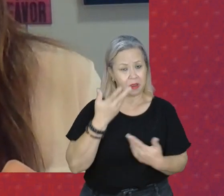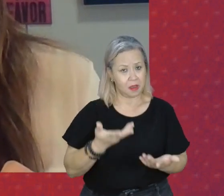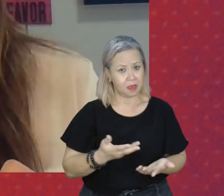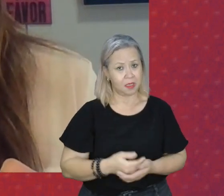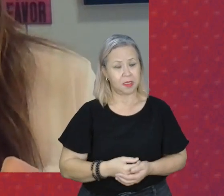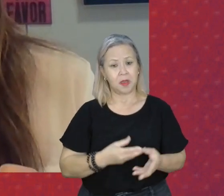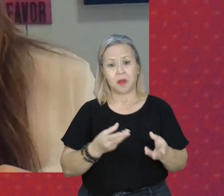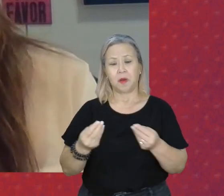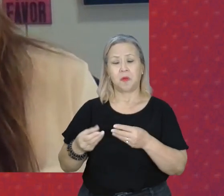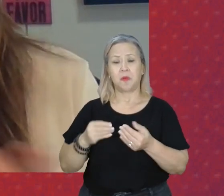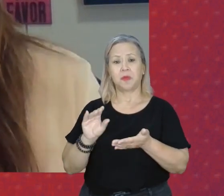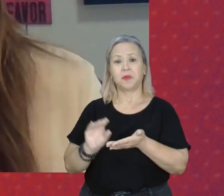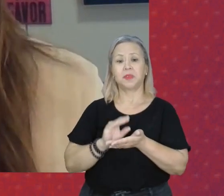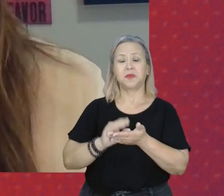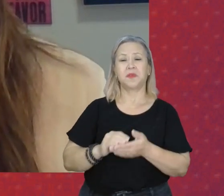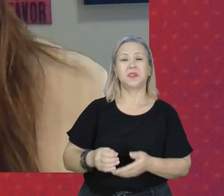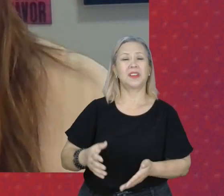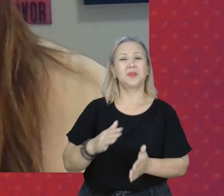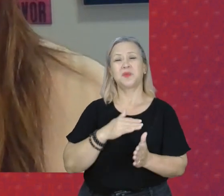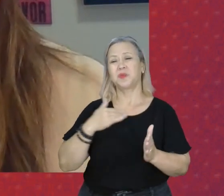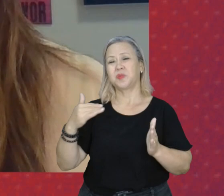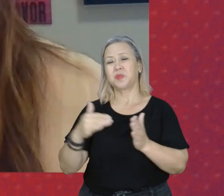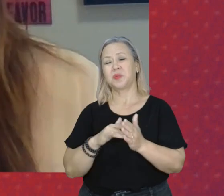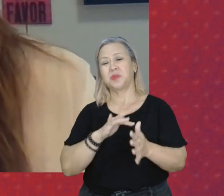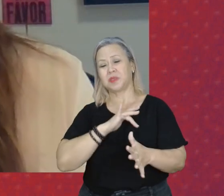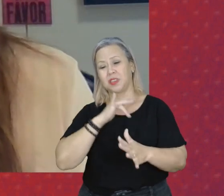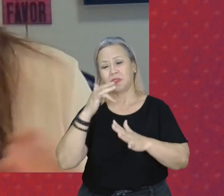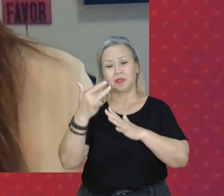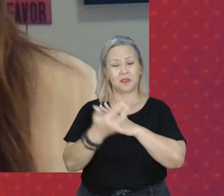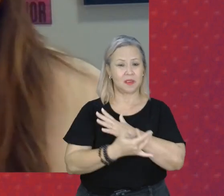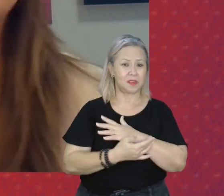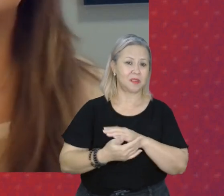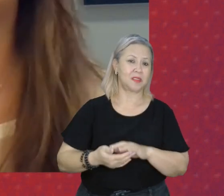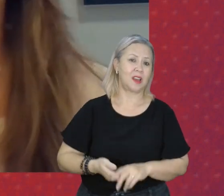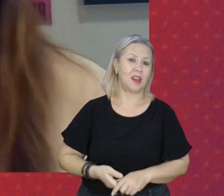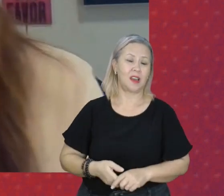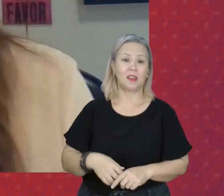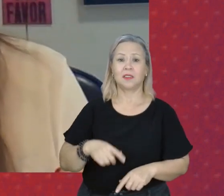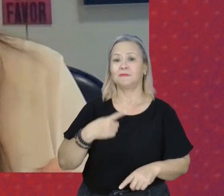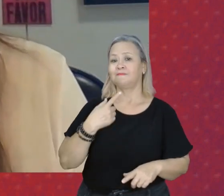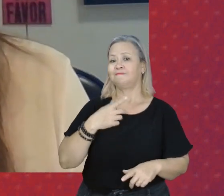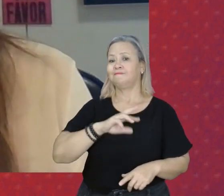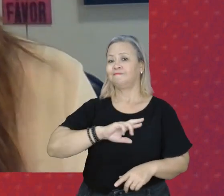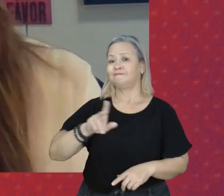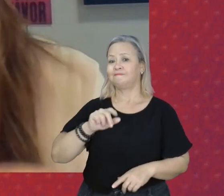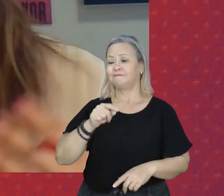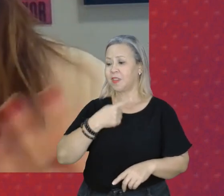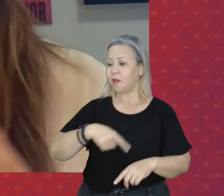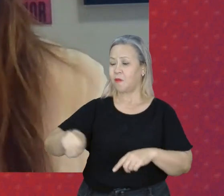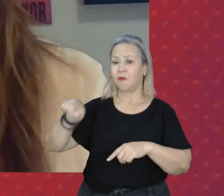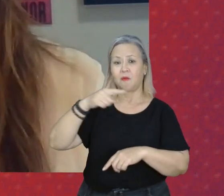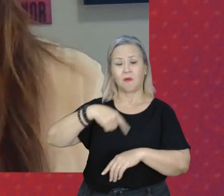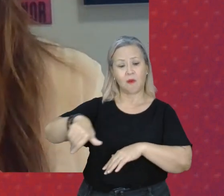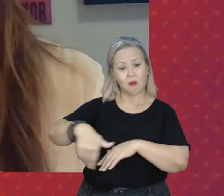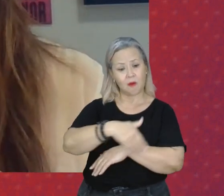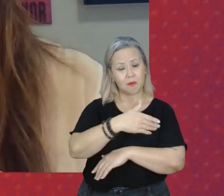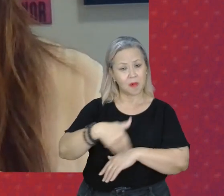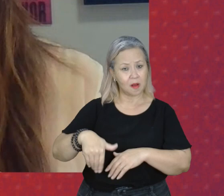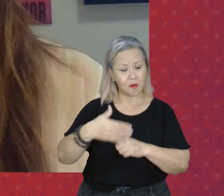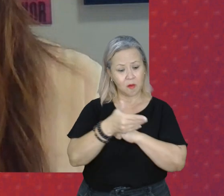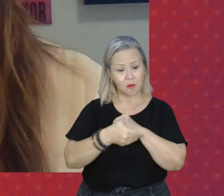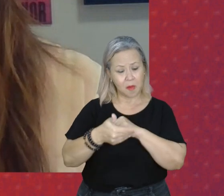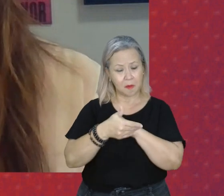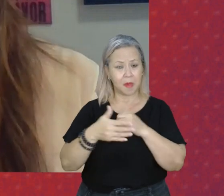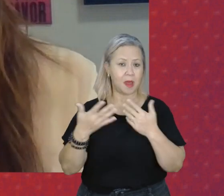muitas investiram quase tudo em redes sociais, deixaram de ir atrás das bases, não sabiam como ir atrás das bases. Então, assim,